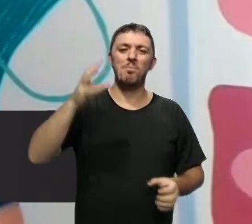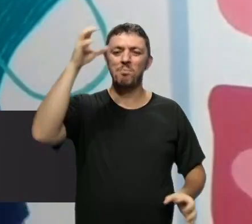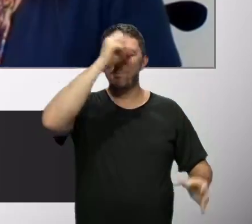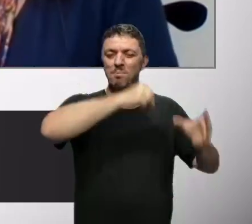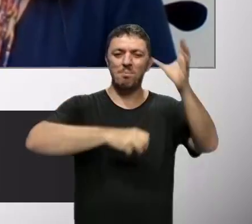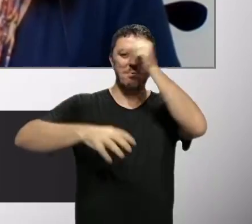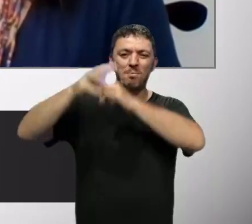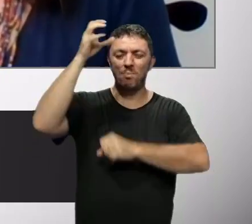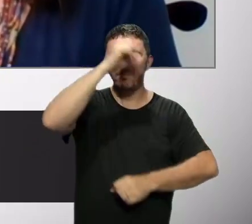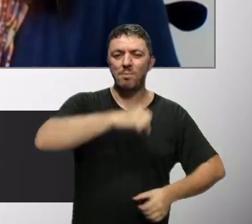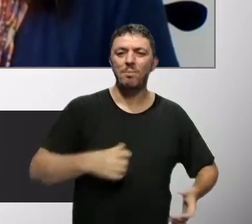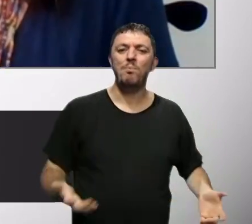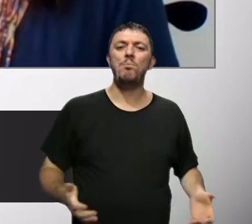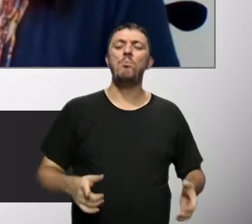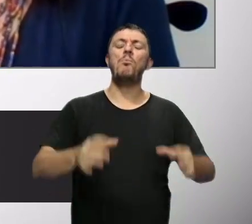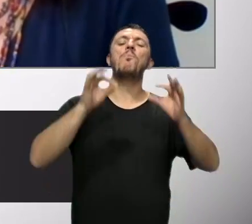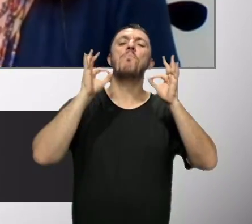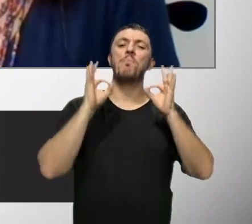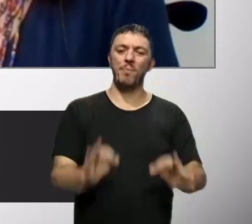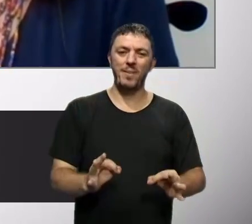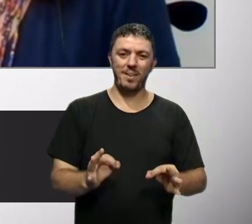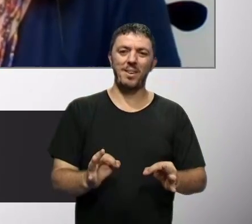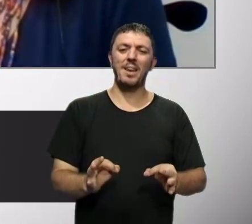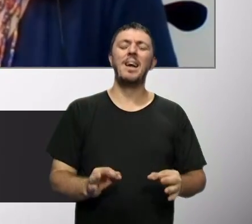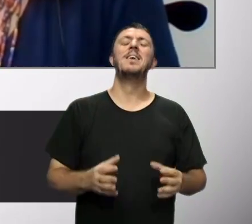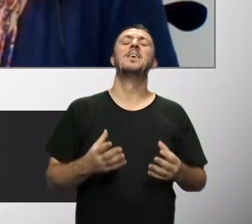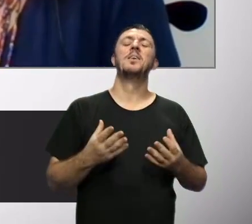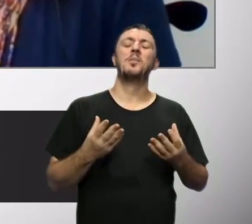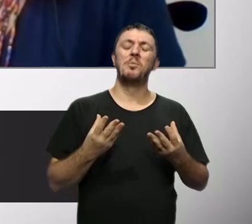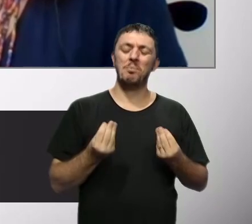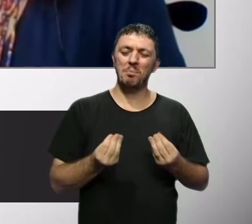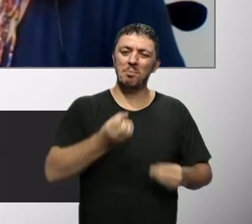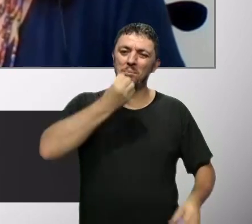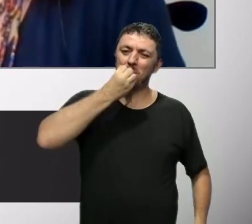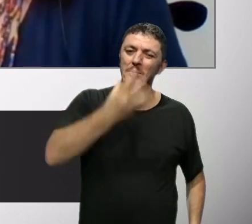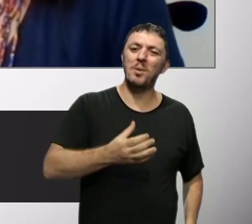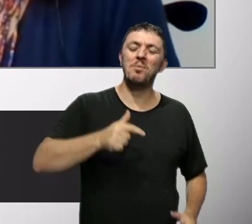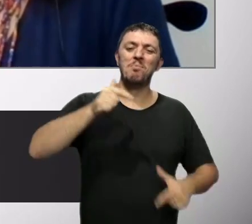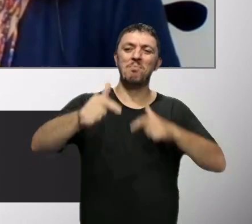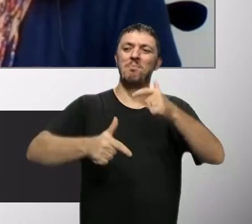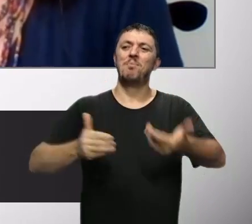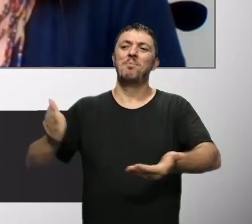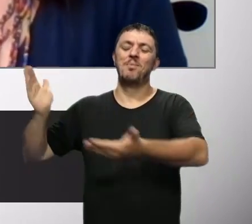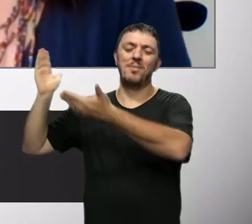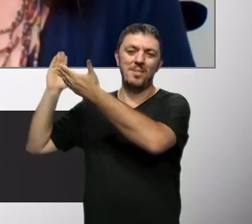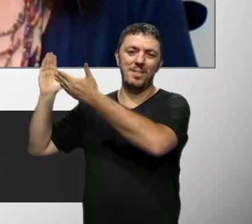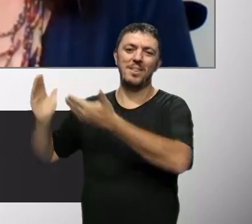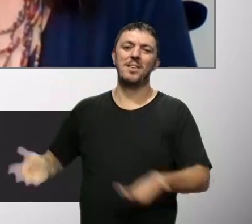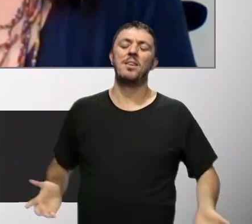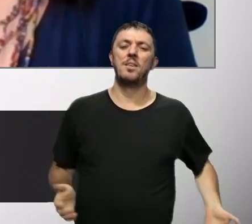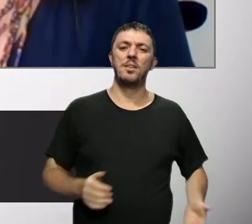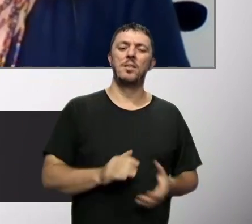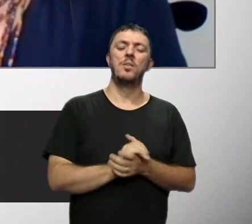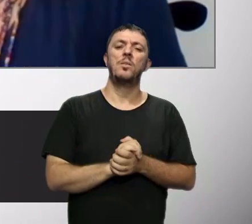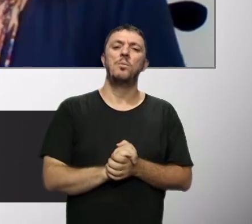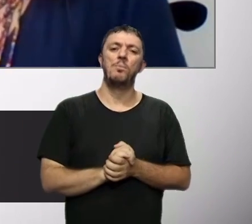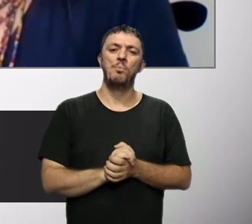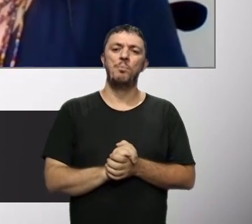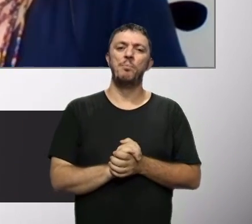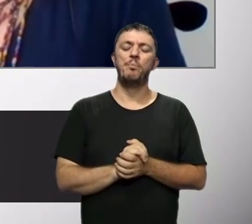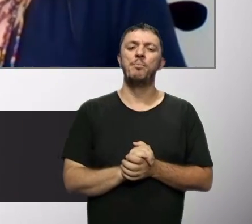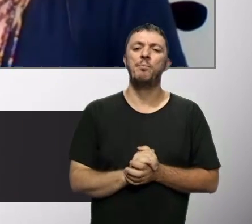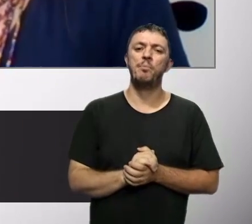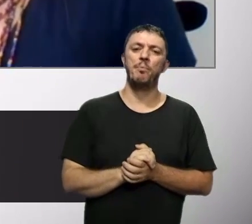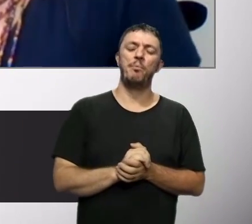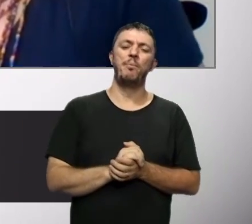experiências. Com certeza é muito gratificante esse seu trabalho, viu? E quais ações você acredita que